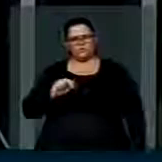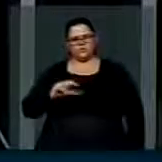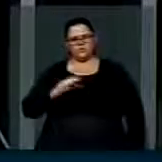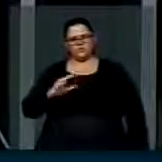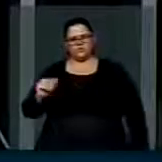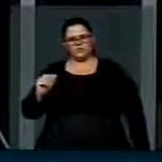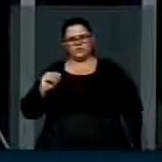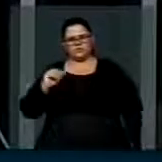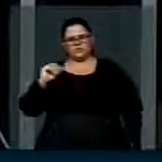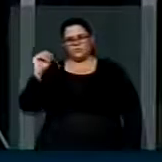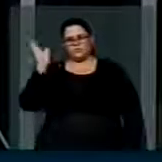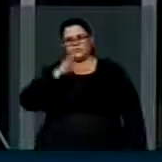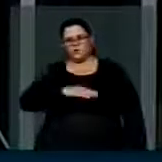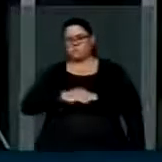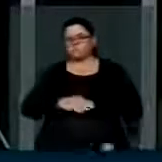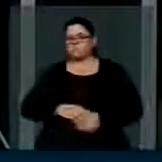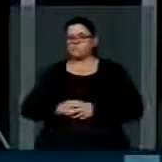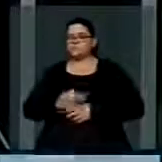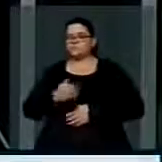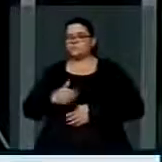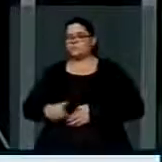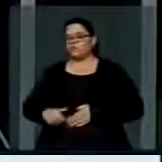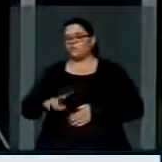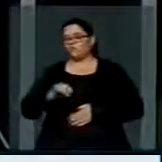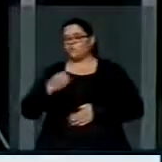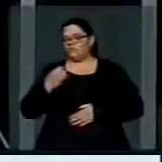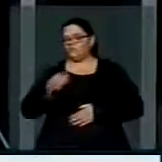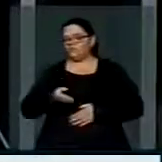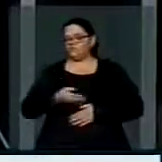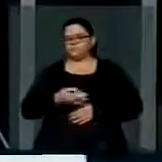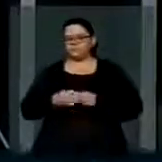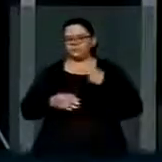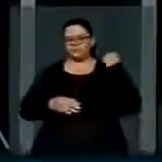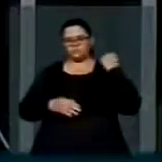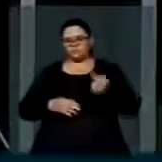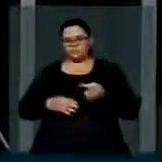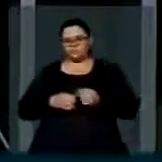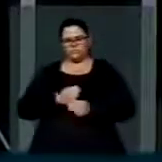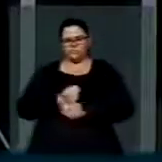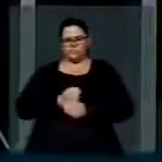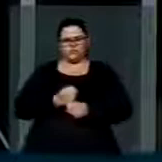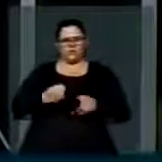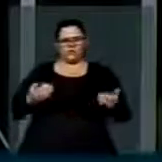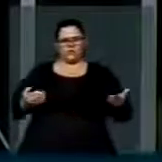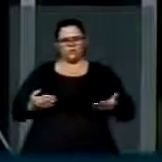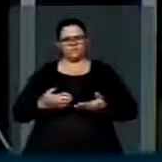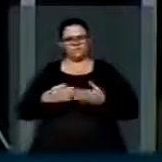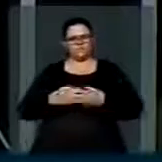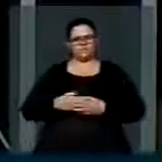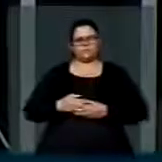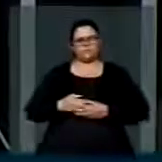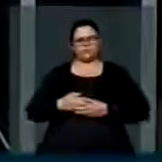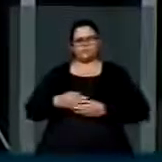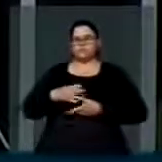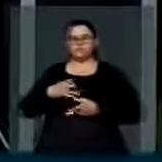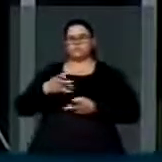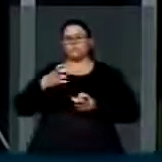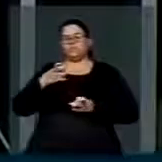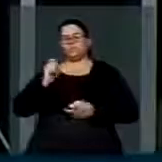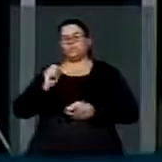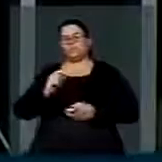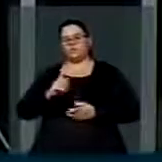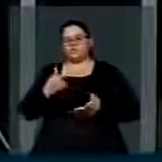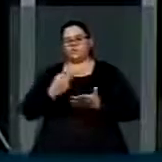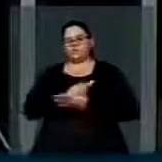legado para o próximo governo. Hoje acordamos com as notícias inquietantes da queda de 0,5% do PIB no